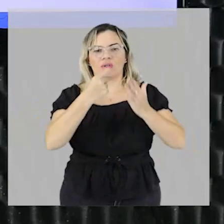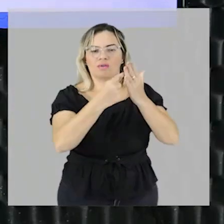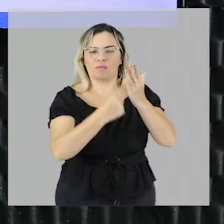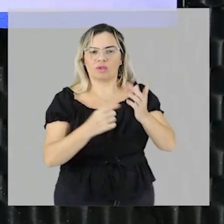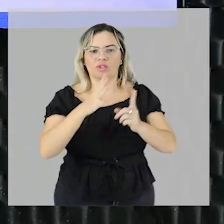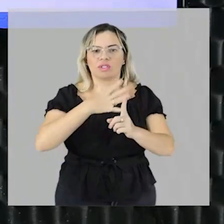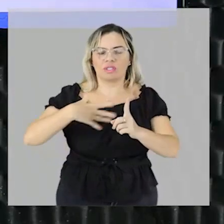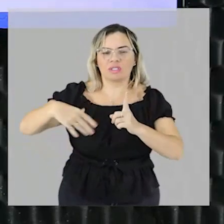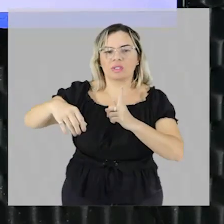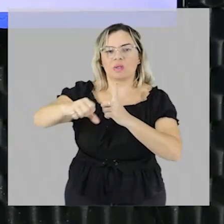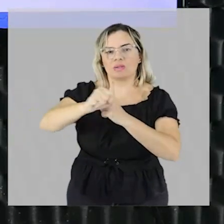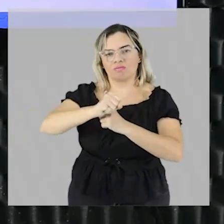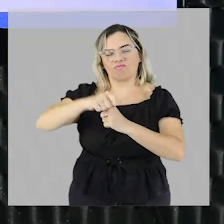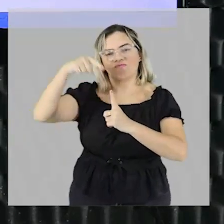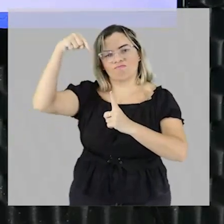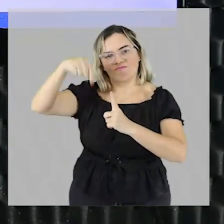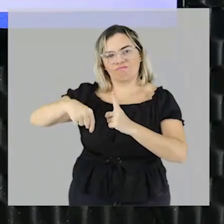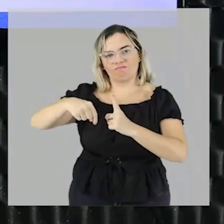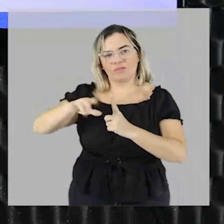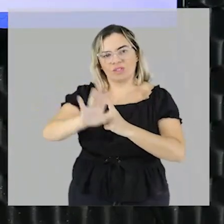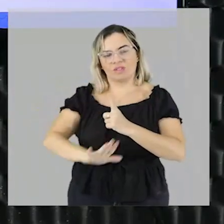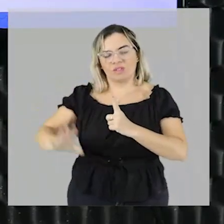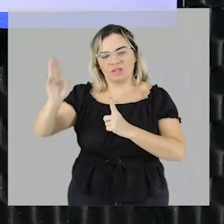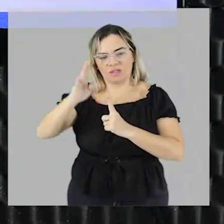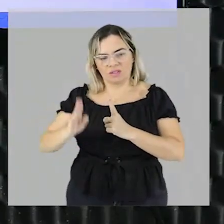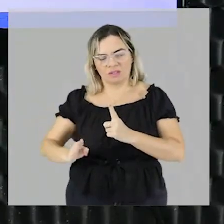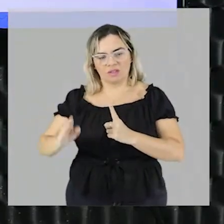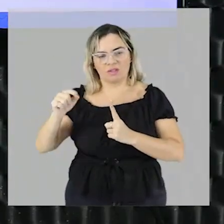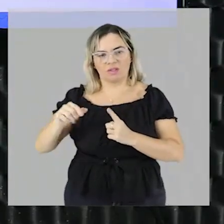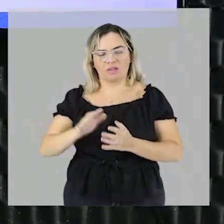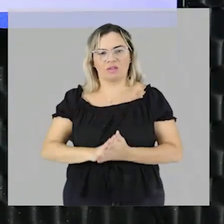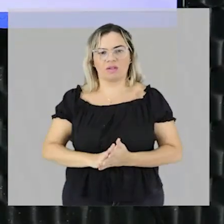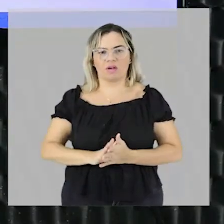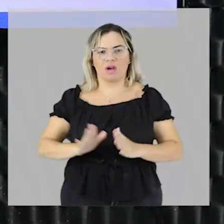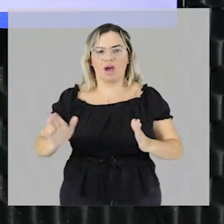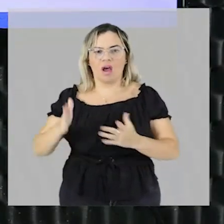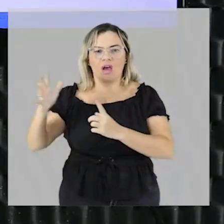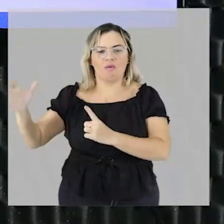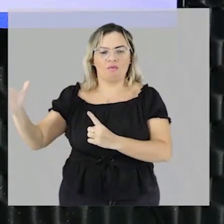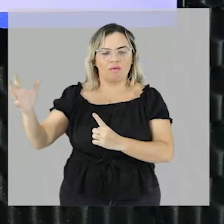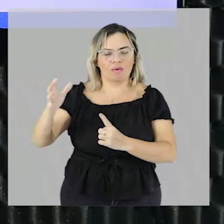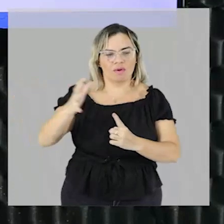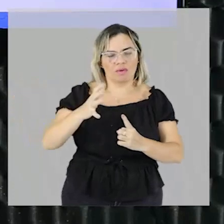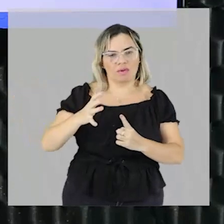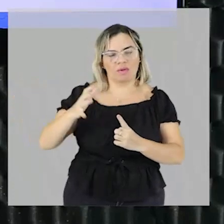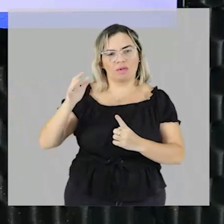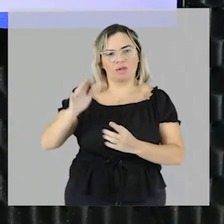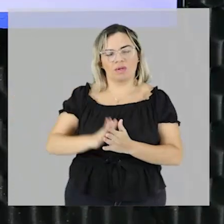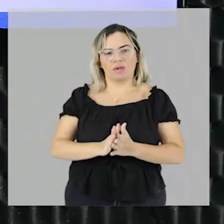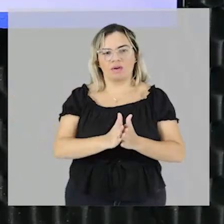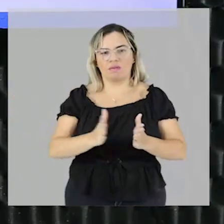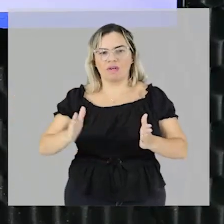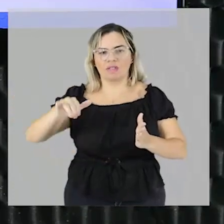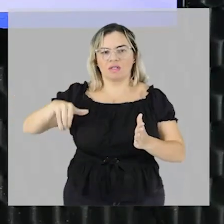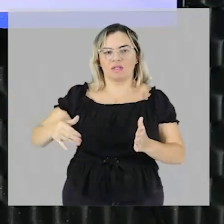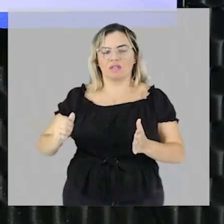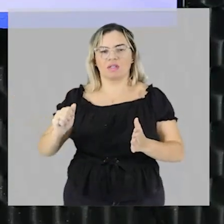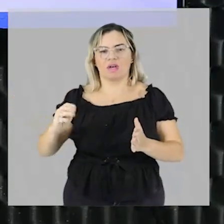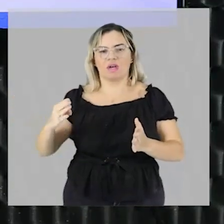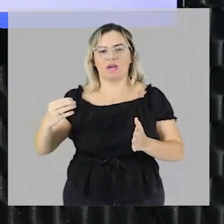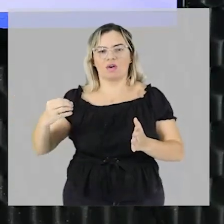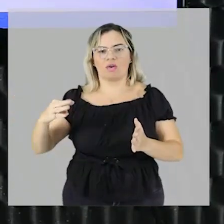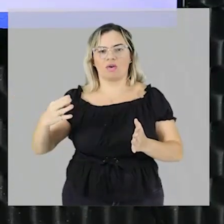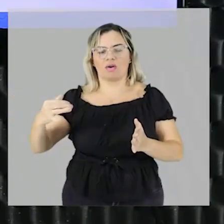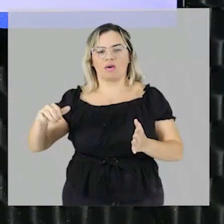social. Um movimento, inclusive, que se inspirou na fase jacobina da Revolução